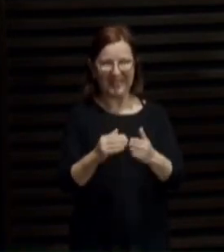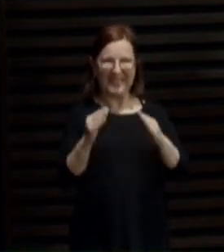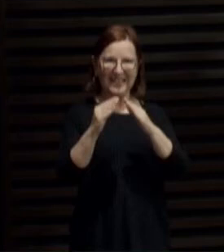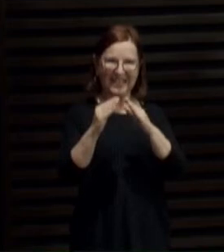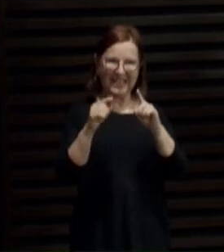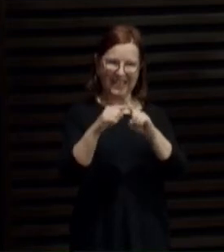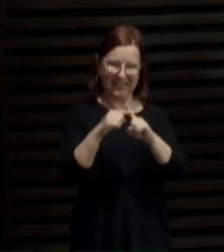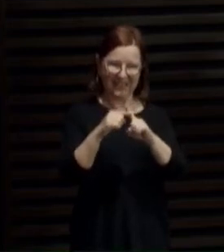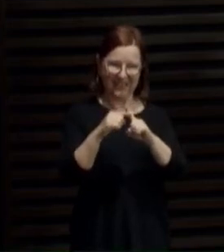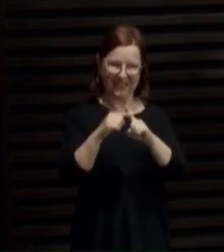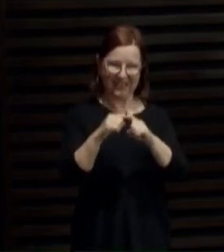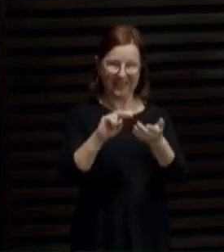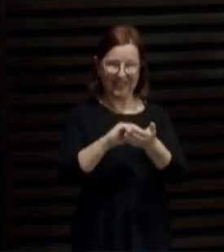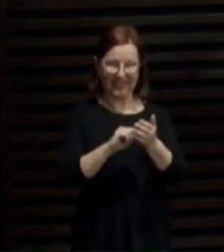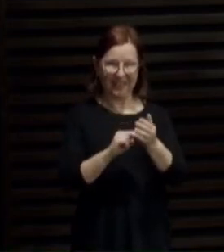o trigo.